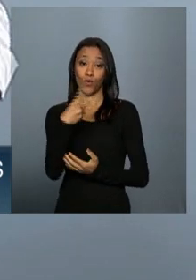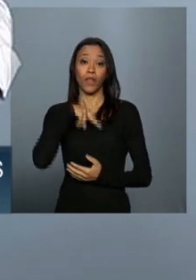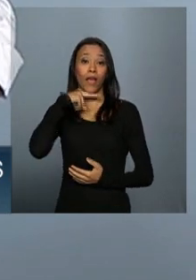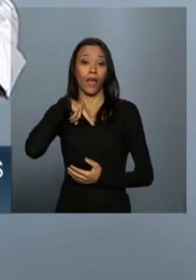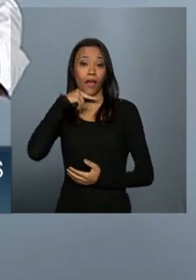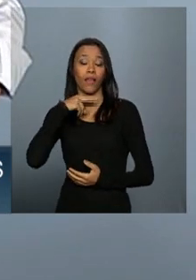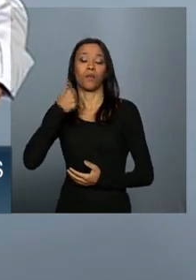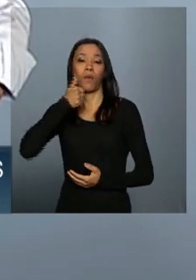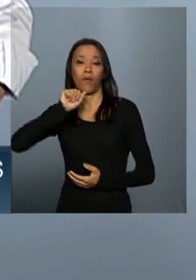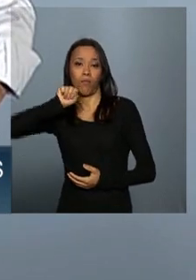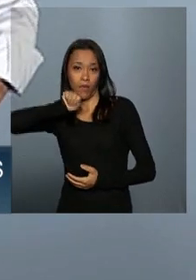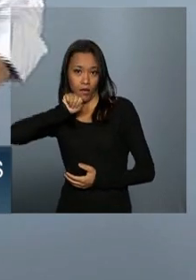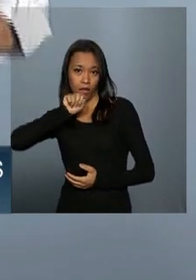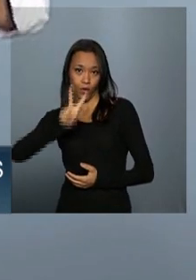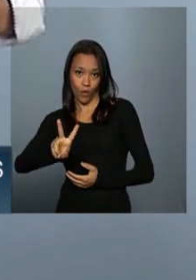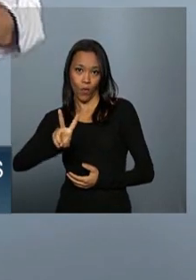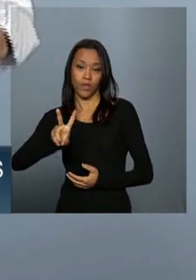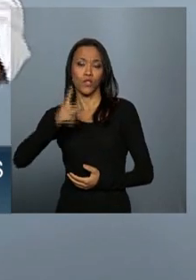a mãe,